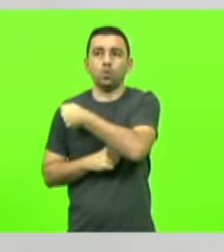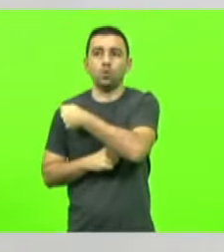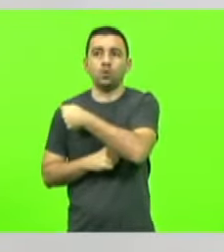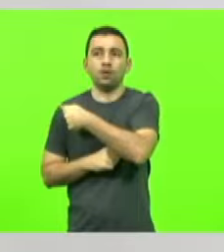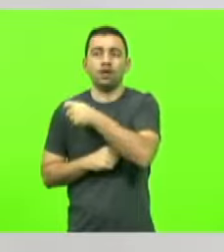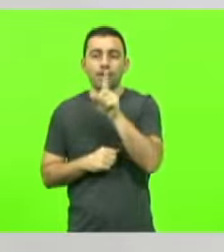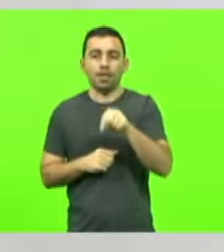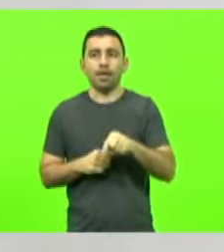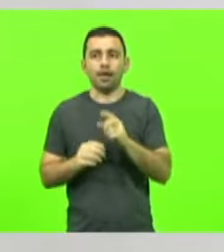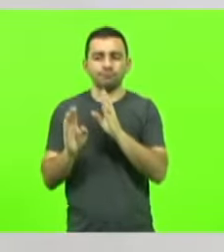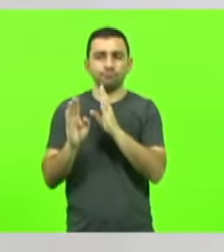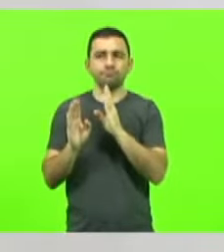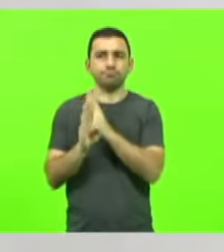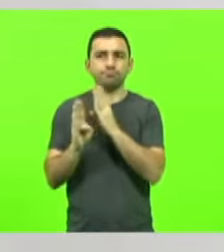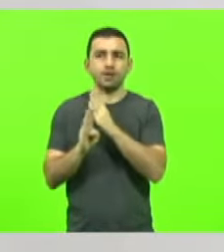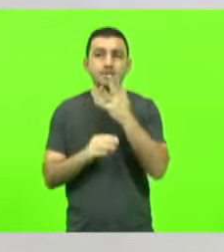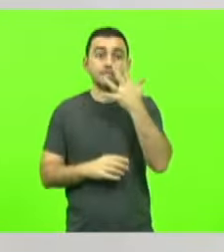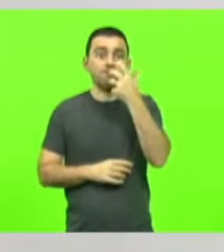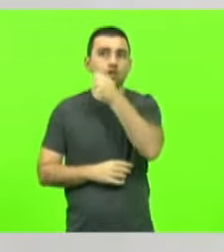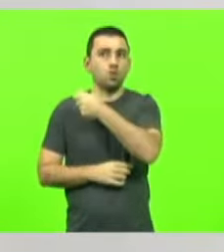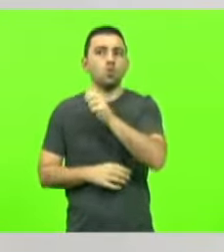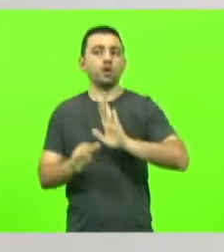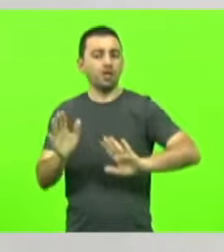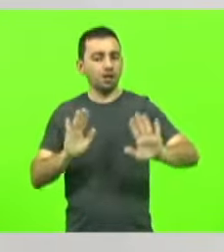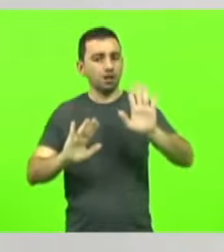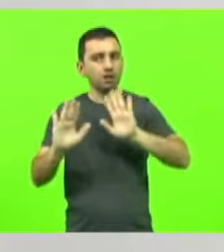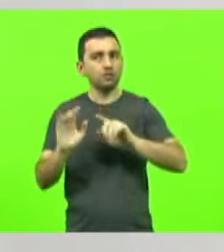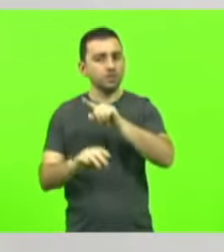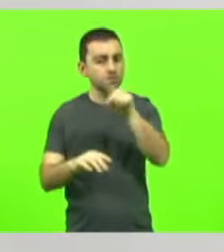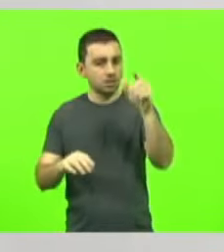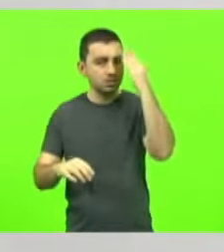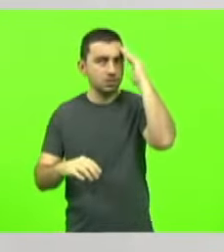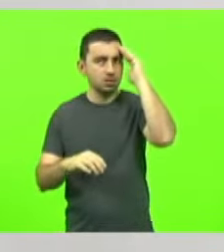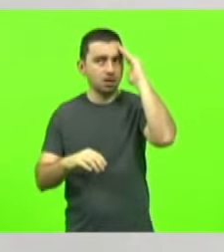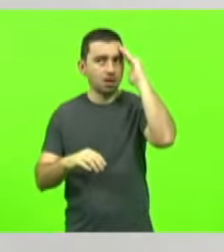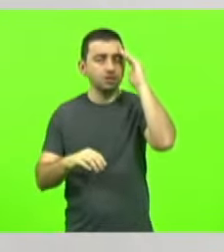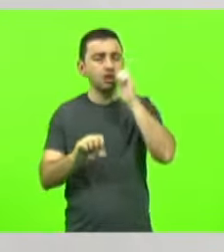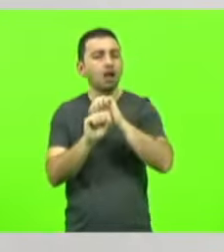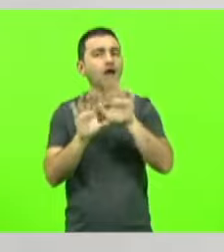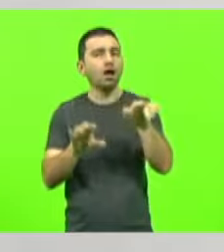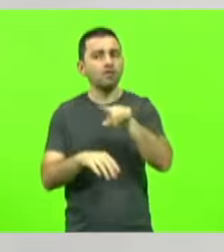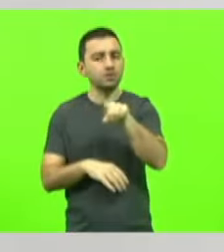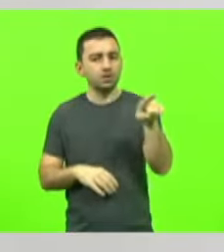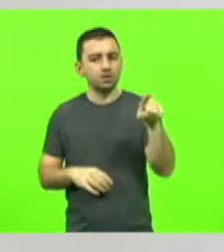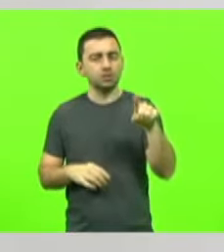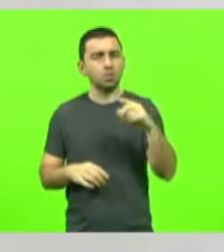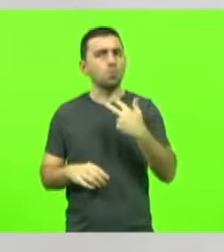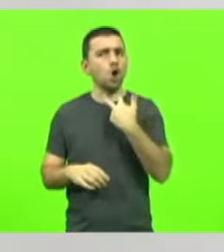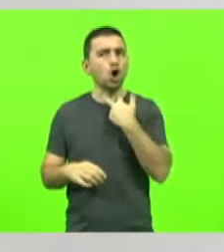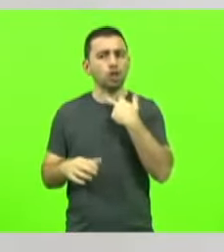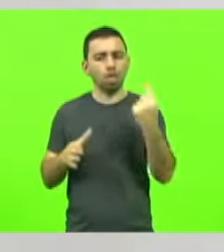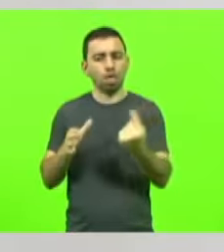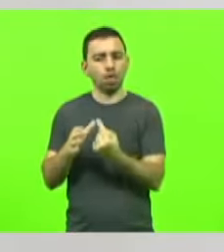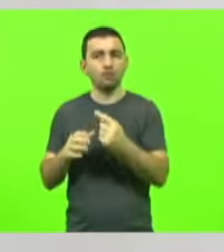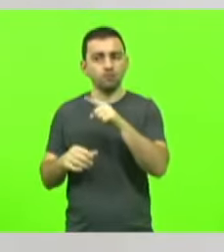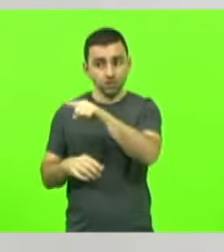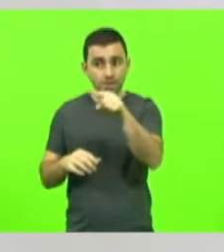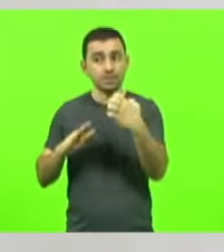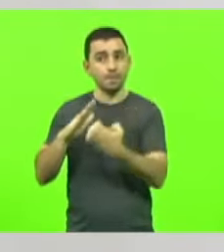Operação Salvador. Cuidado, os bons entendedores entenderão. Não se envolvam nisso. Empreiteiras,